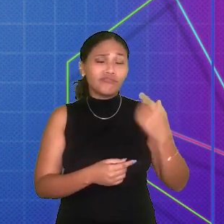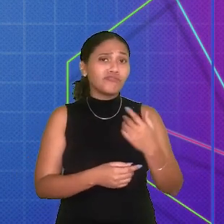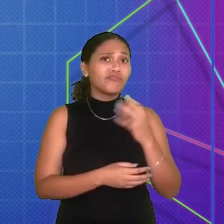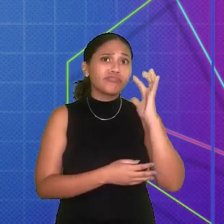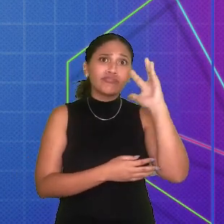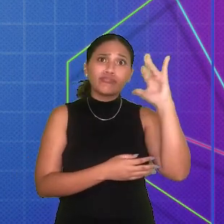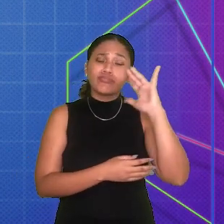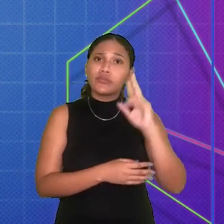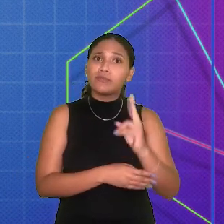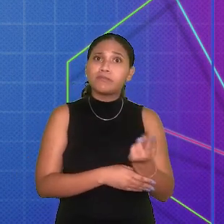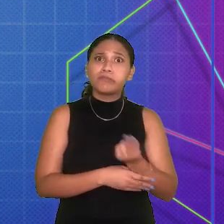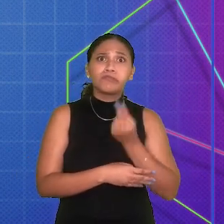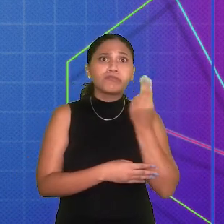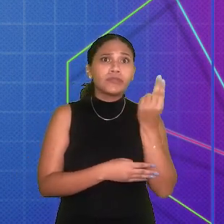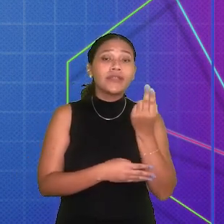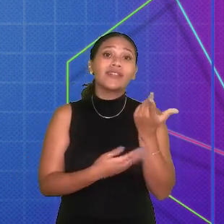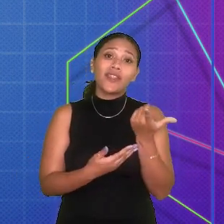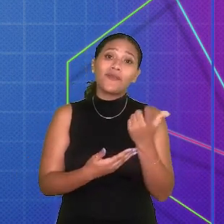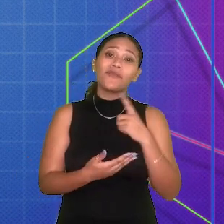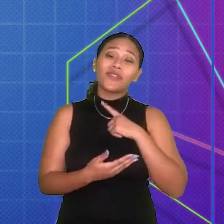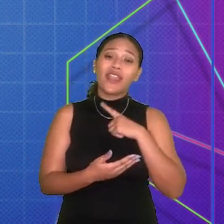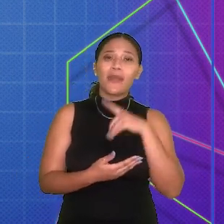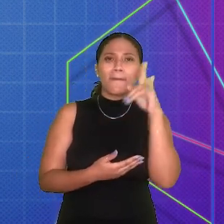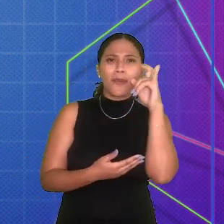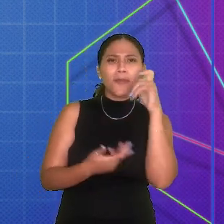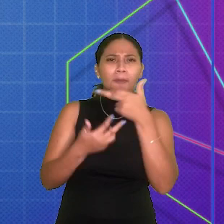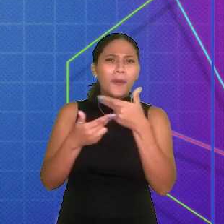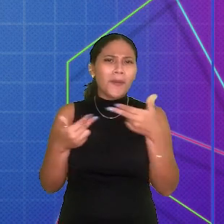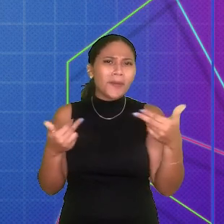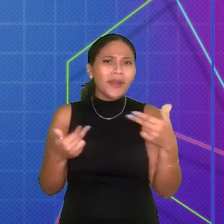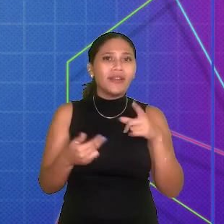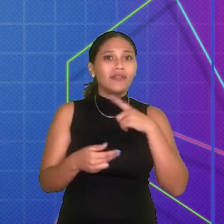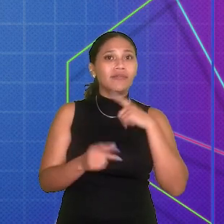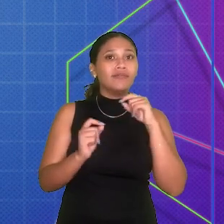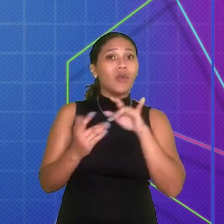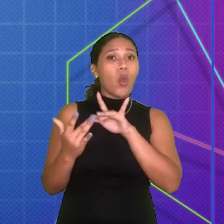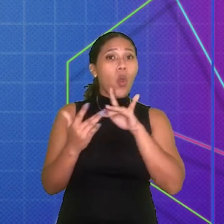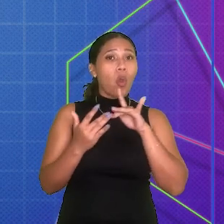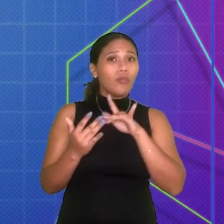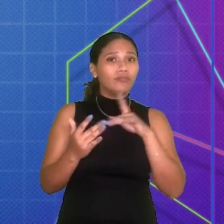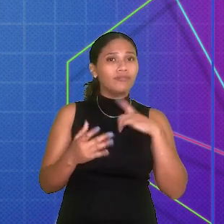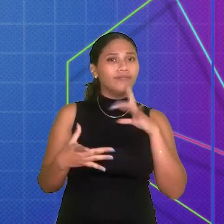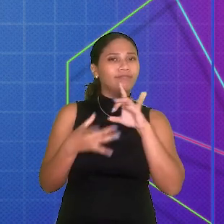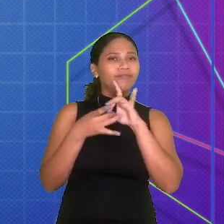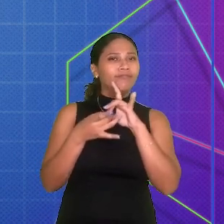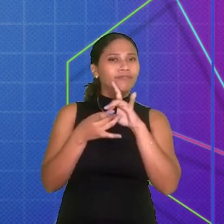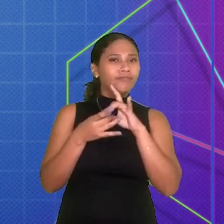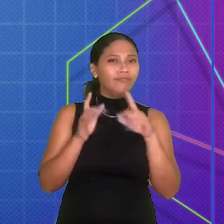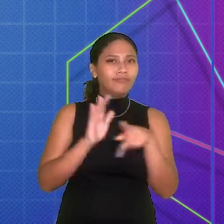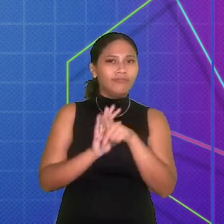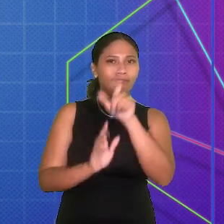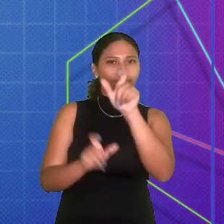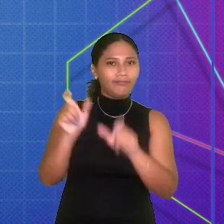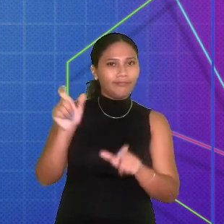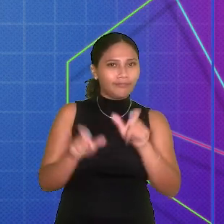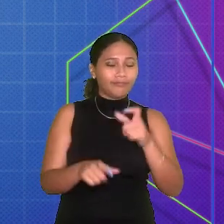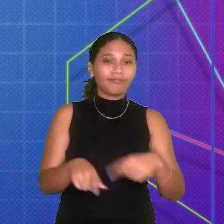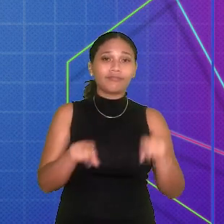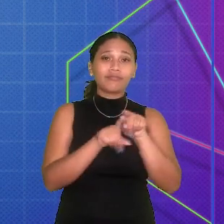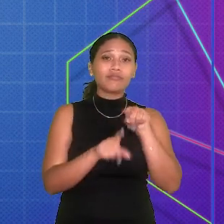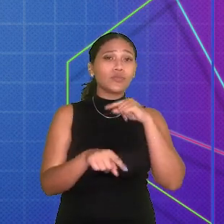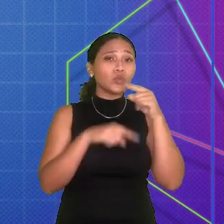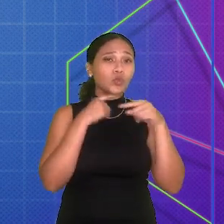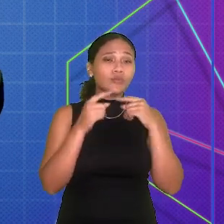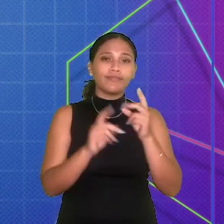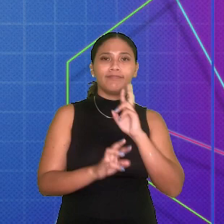impensável até uns anos atrás. Com as redes sociais, as desenvolvedoras têm um contato bem mais próximo com o público, podendo ouvir